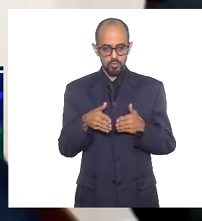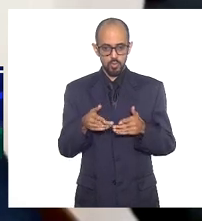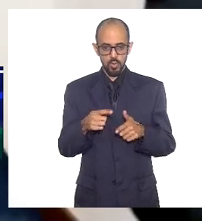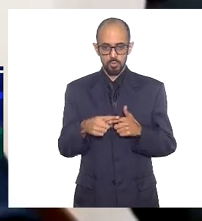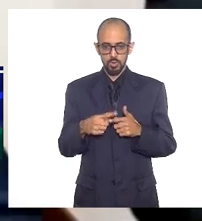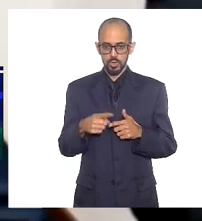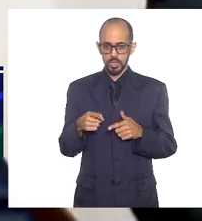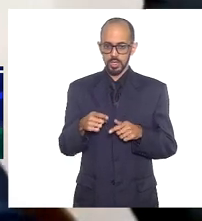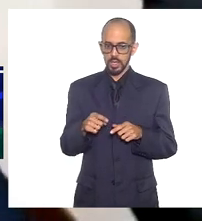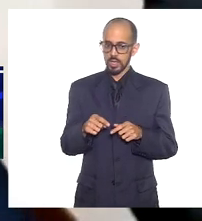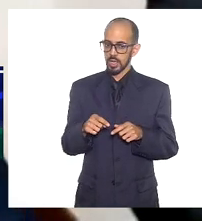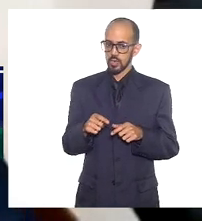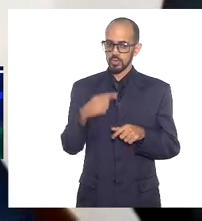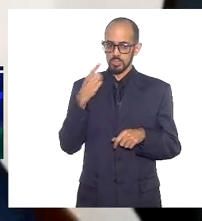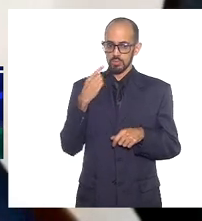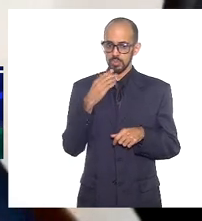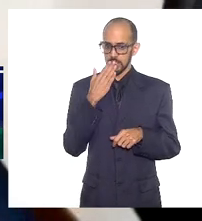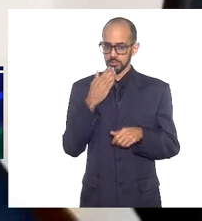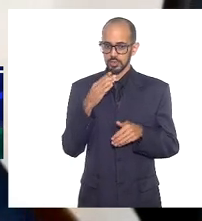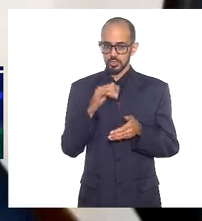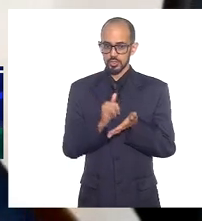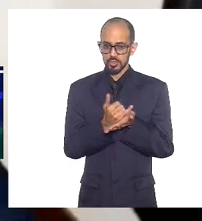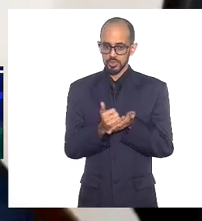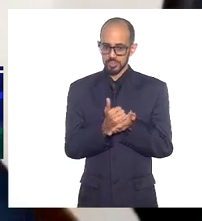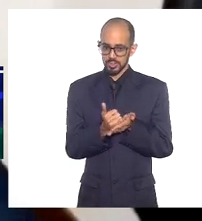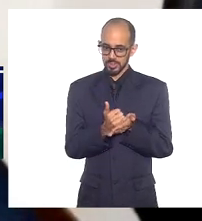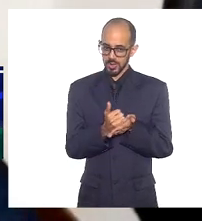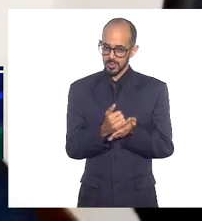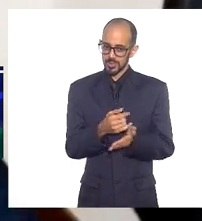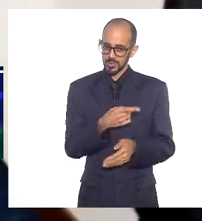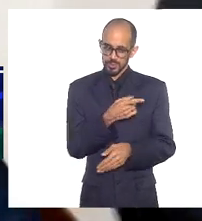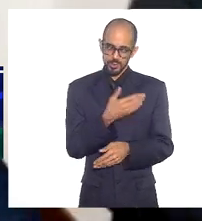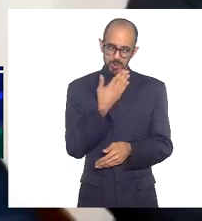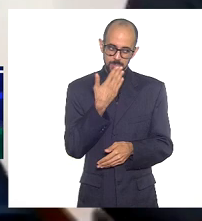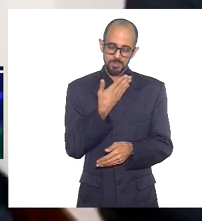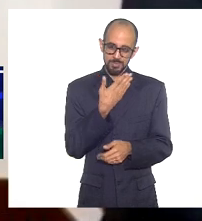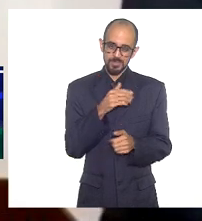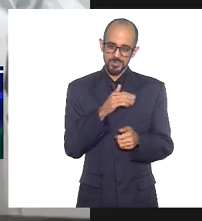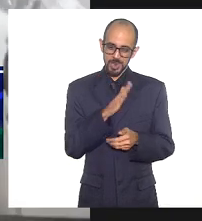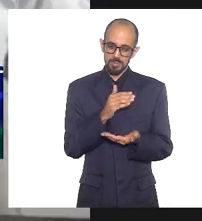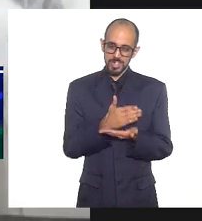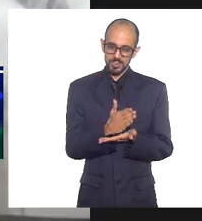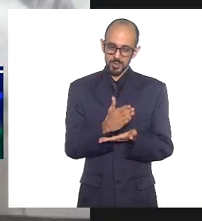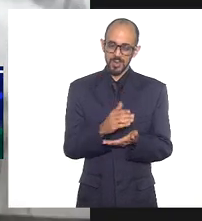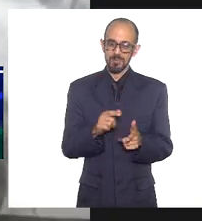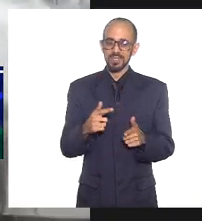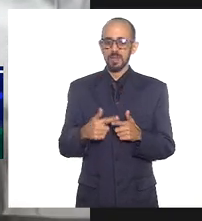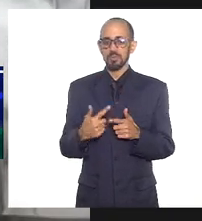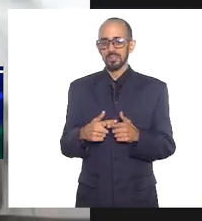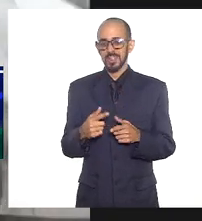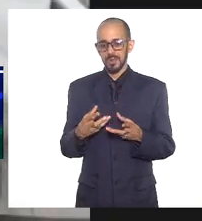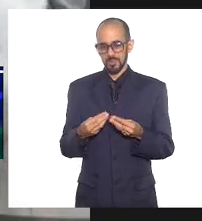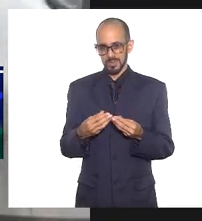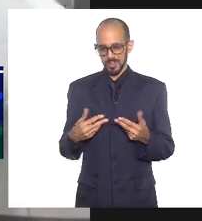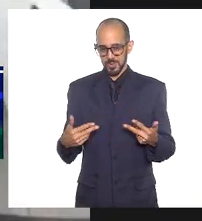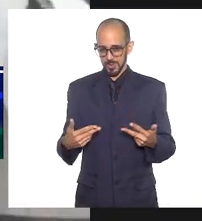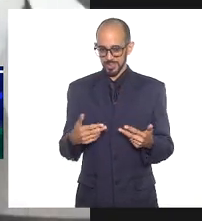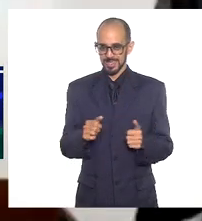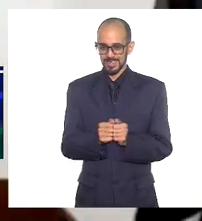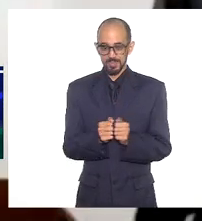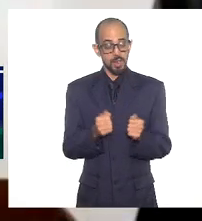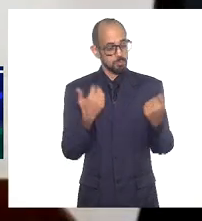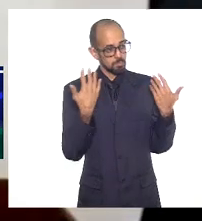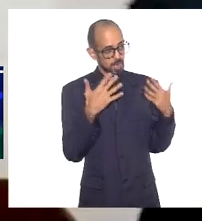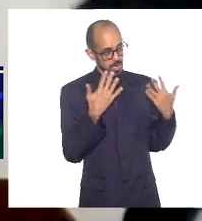pediram inscrição vossa excelência já passou daquele minuto que pediu no início é porque é muita coisa parabéns